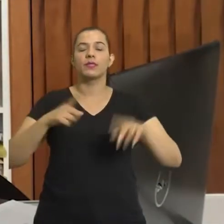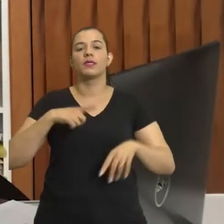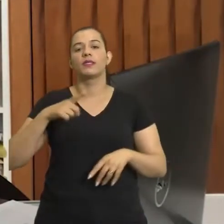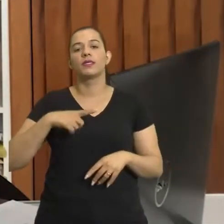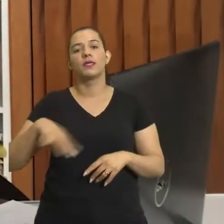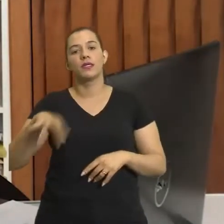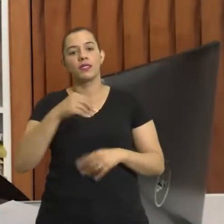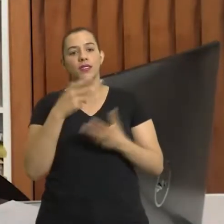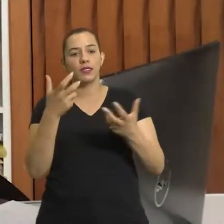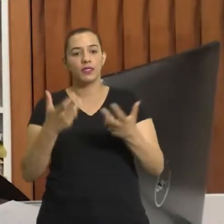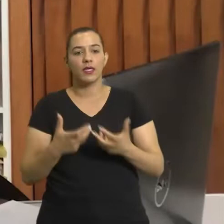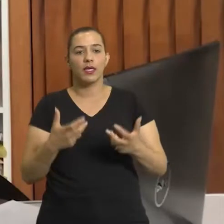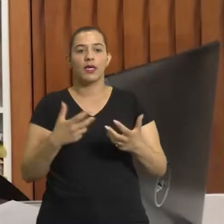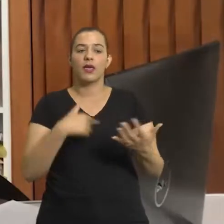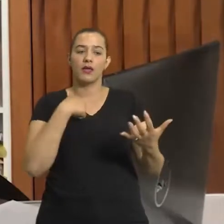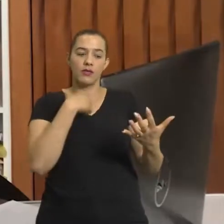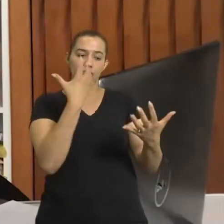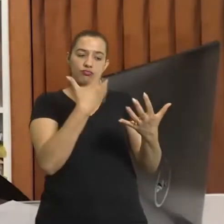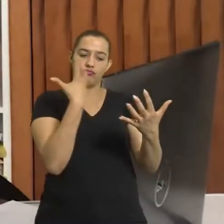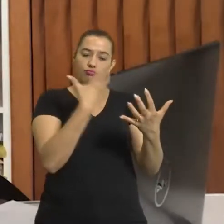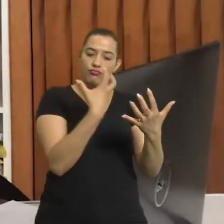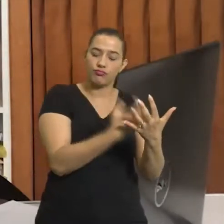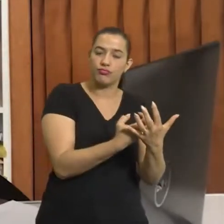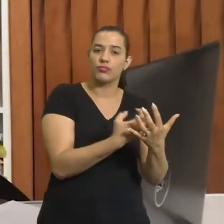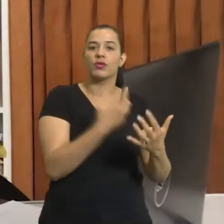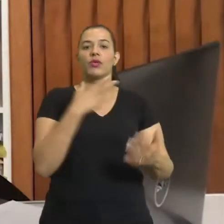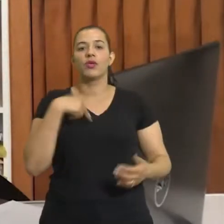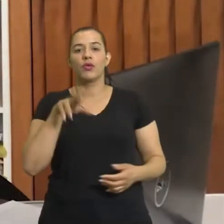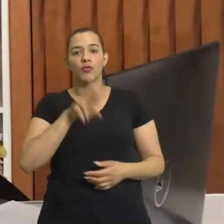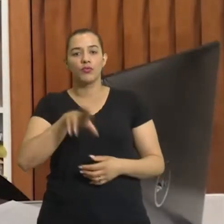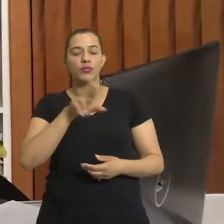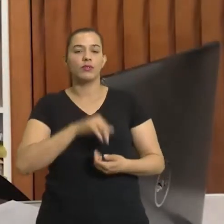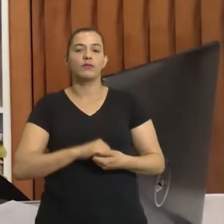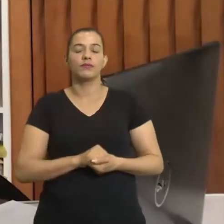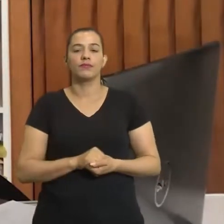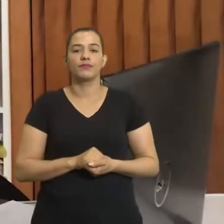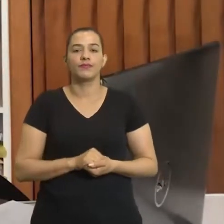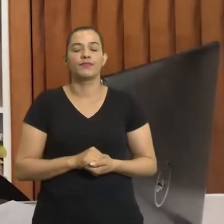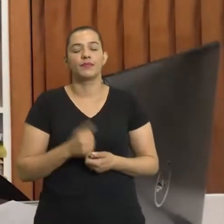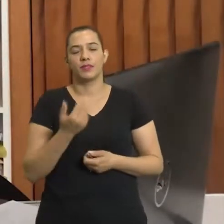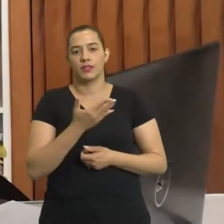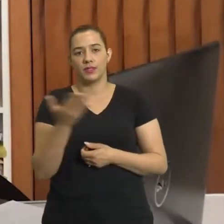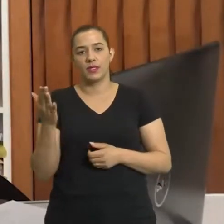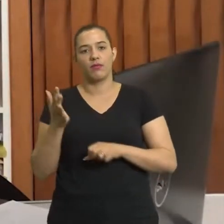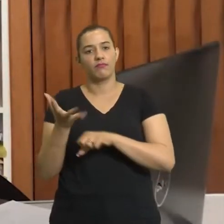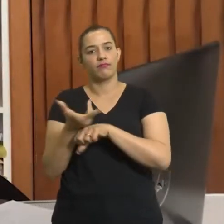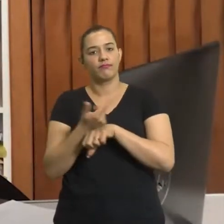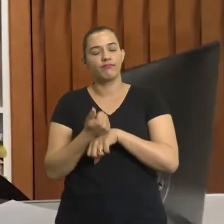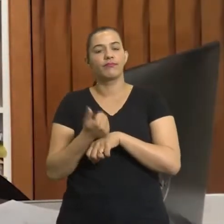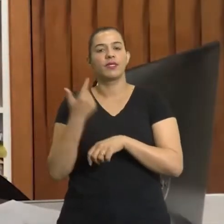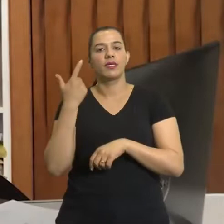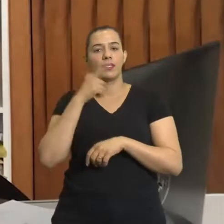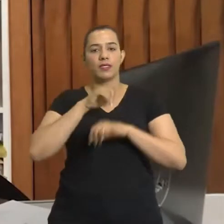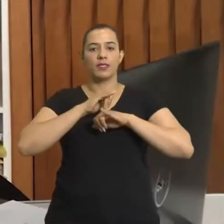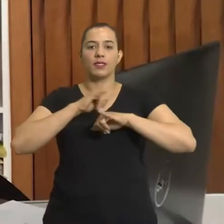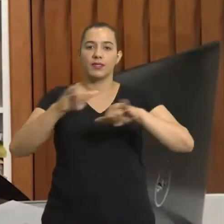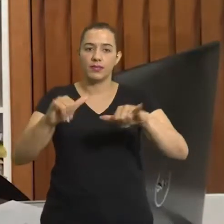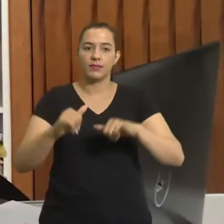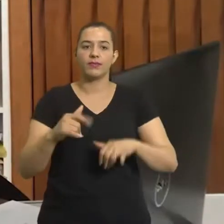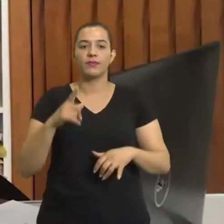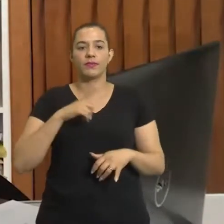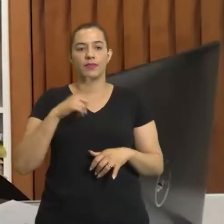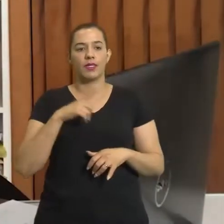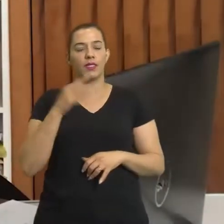a função de me convencer a consumir algo, não é? Então, nesse caso, esse anúncio, ele está tentando